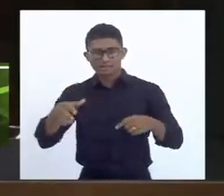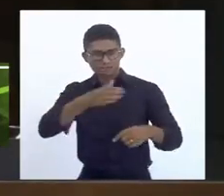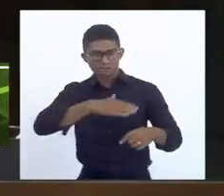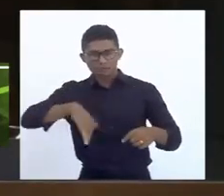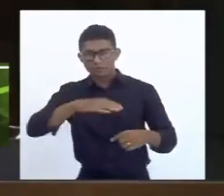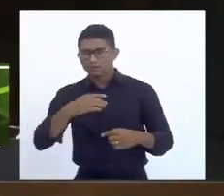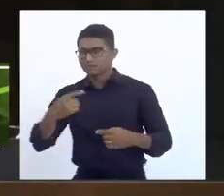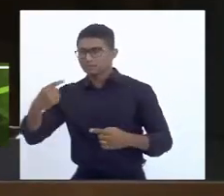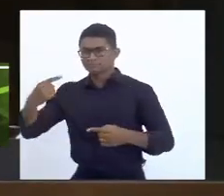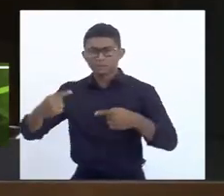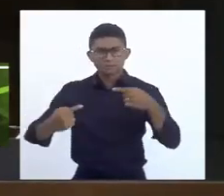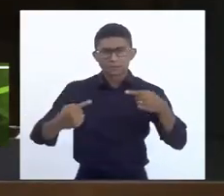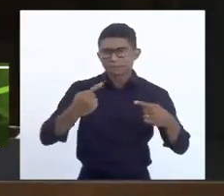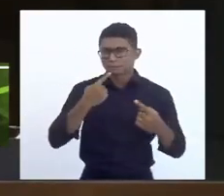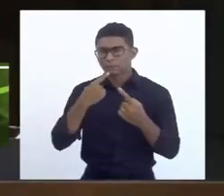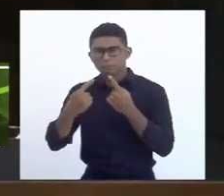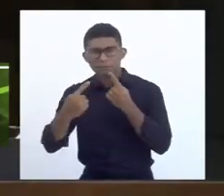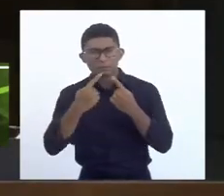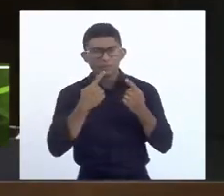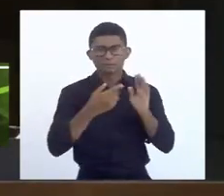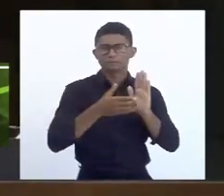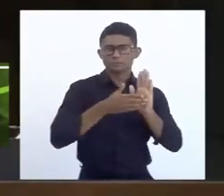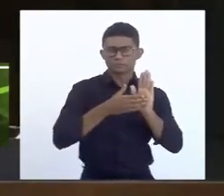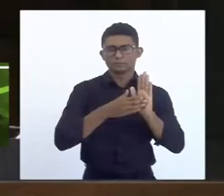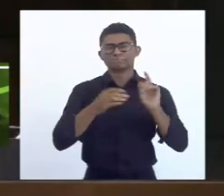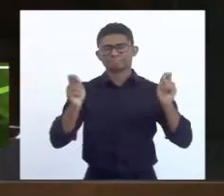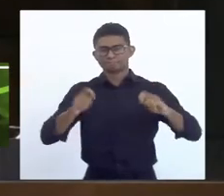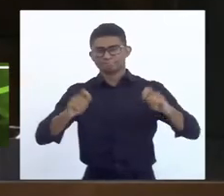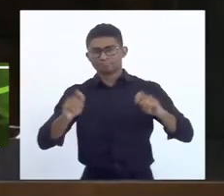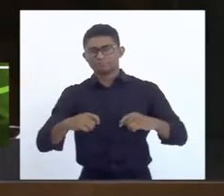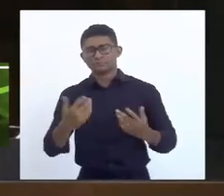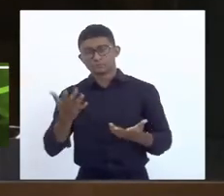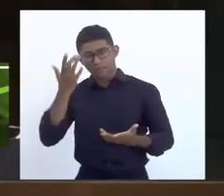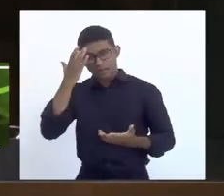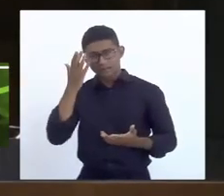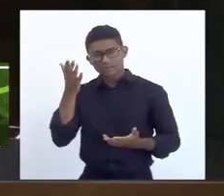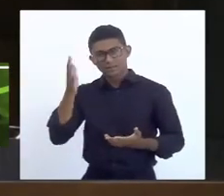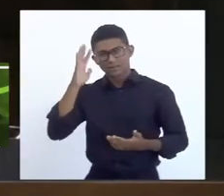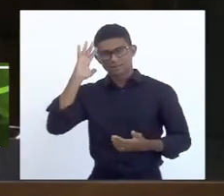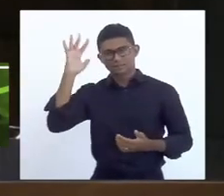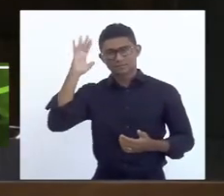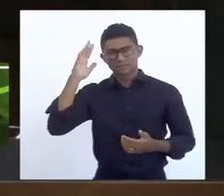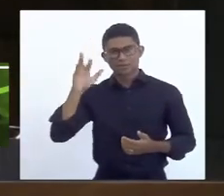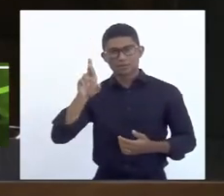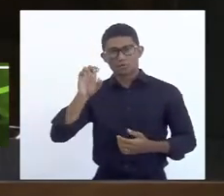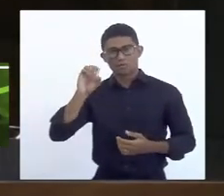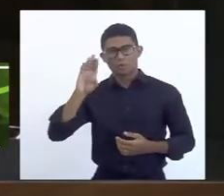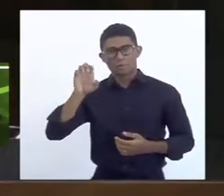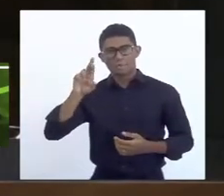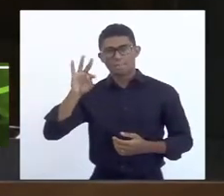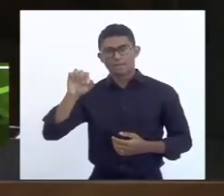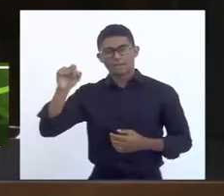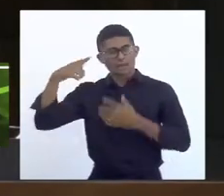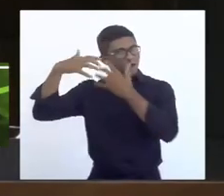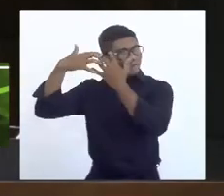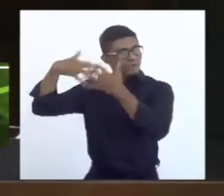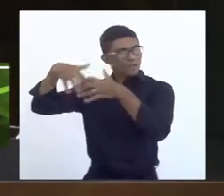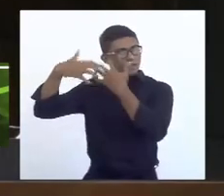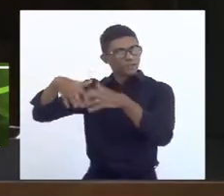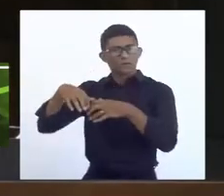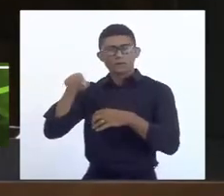gente vai fazer as proposições, né? Acho que as reflexões da Roberta já trouxe uma questão muito